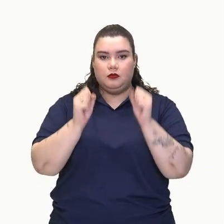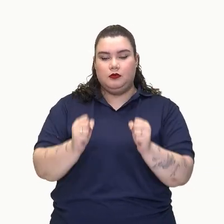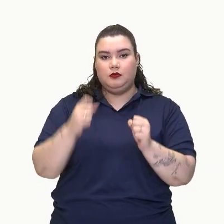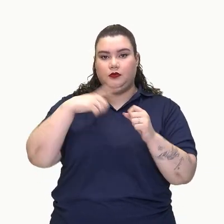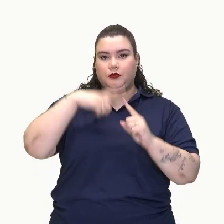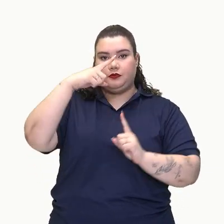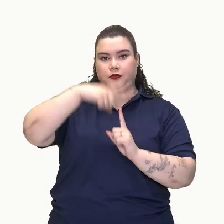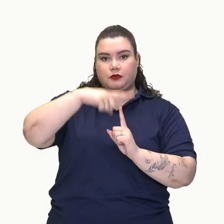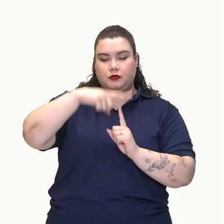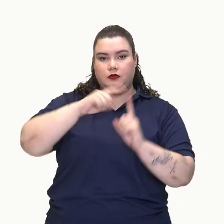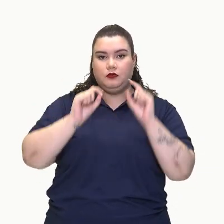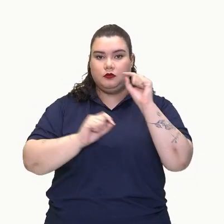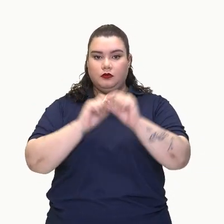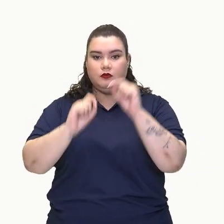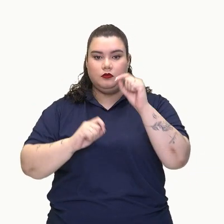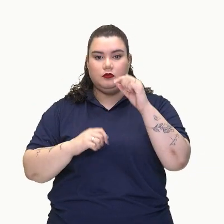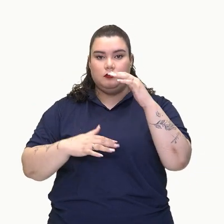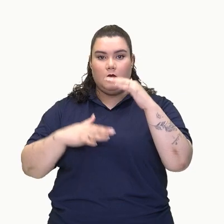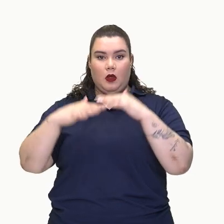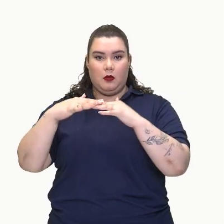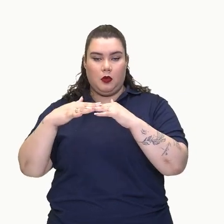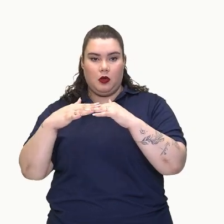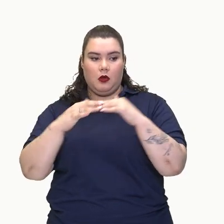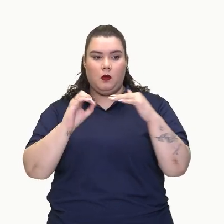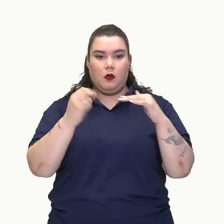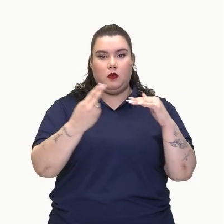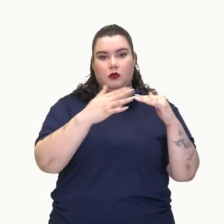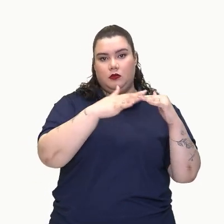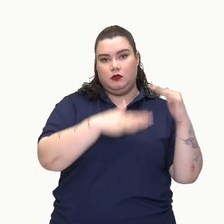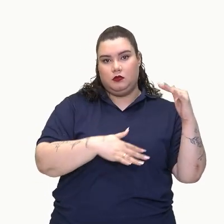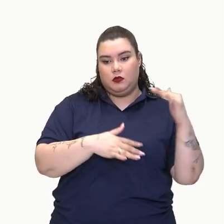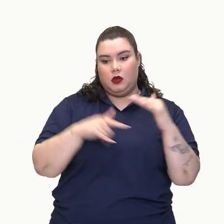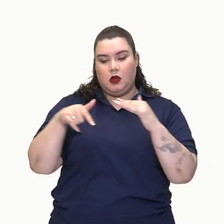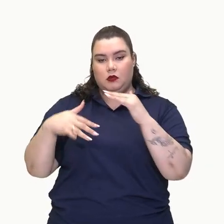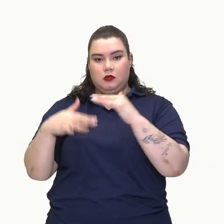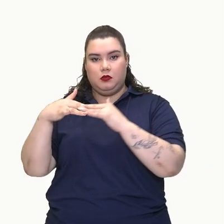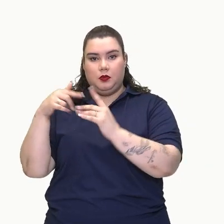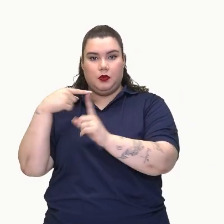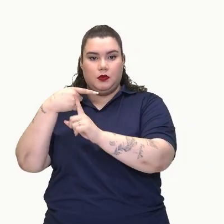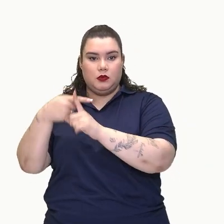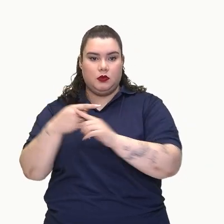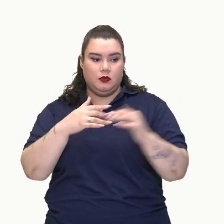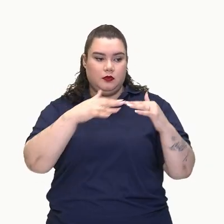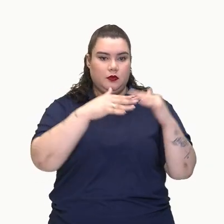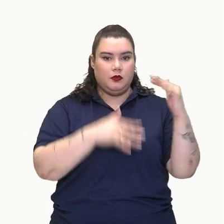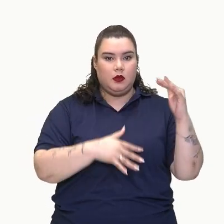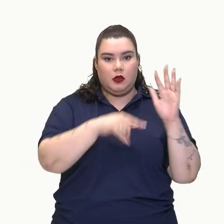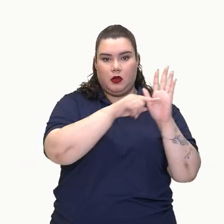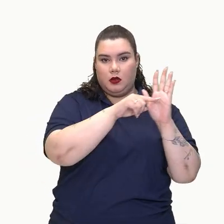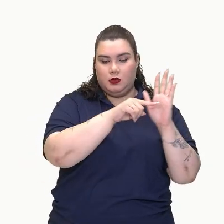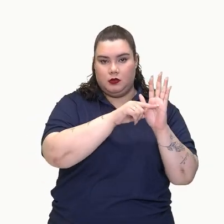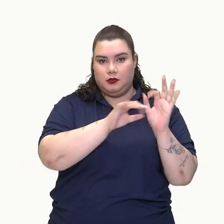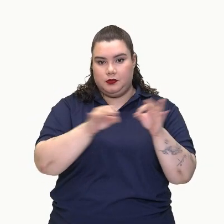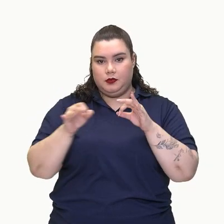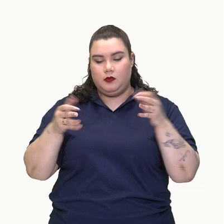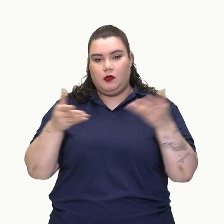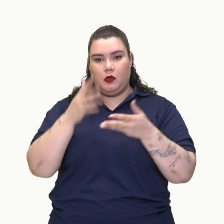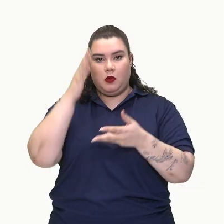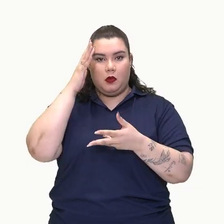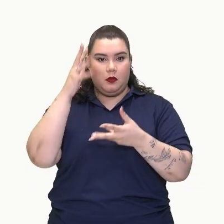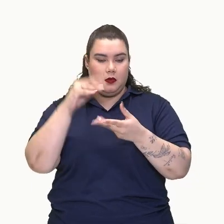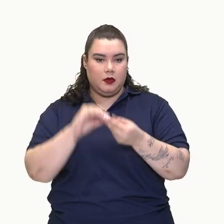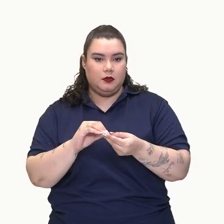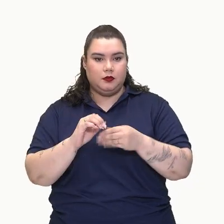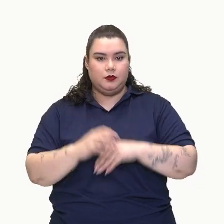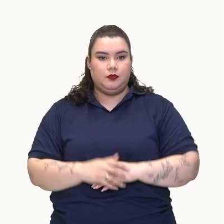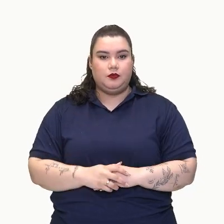ou desarmônicas, positivas ou negativas. E aí a gente vai entender a diferença dessas relações. Tanto